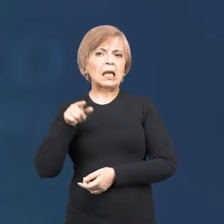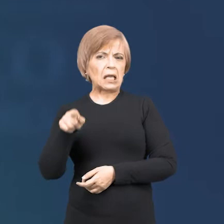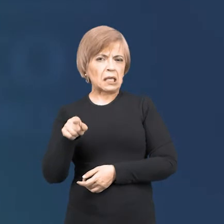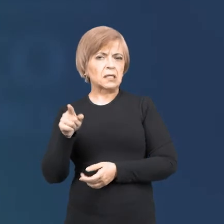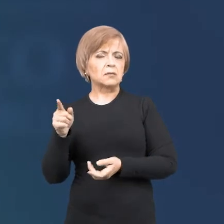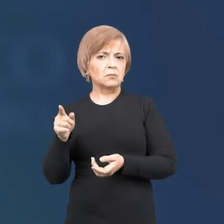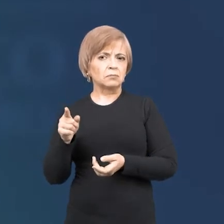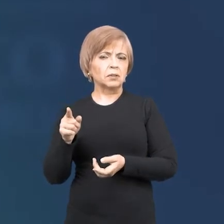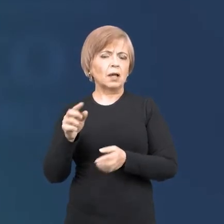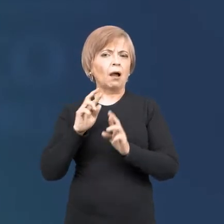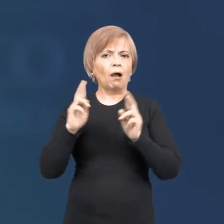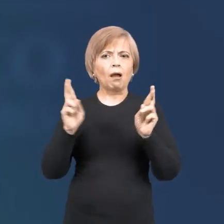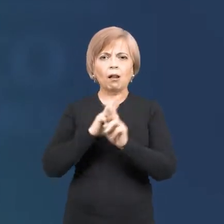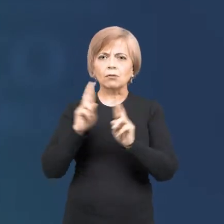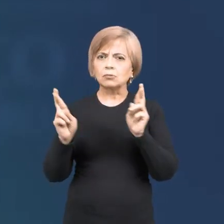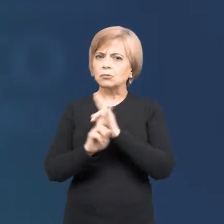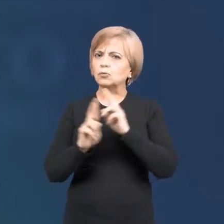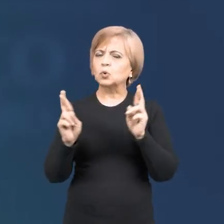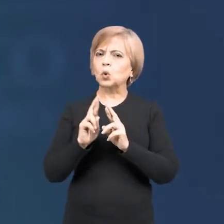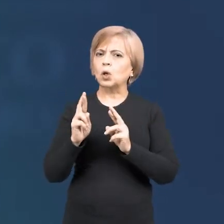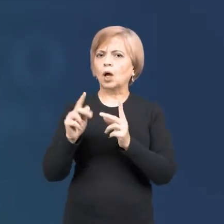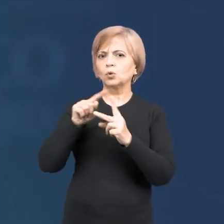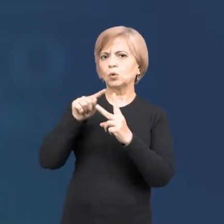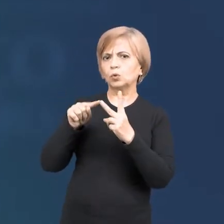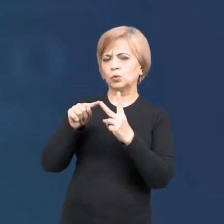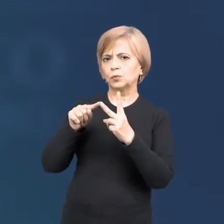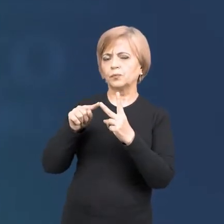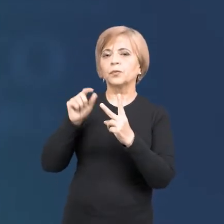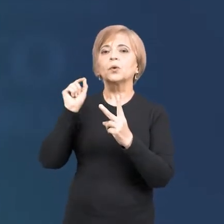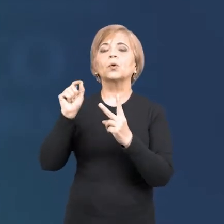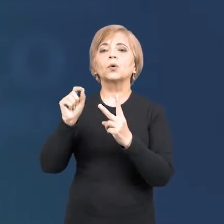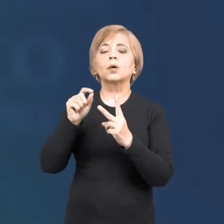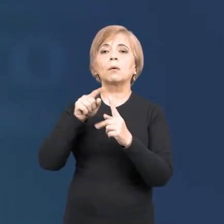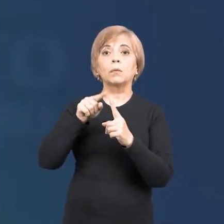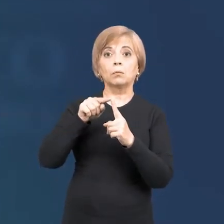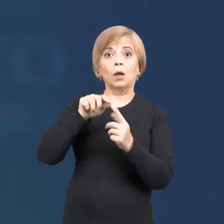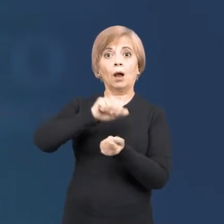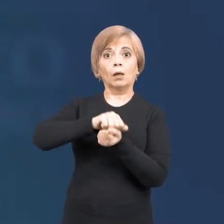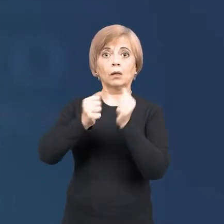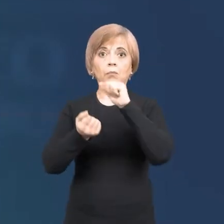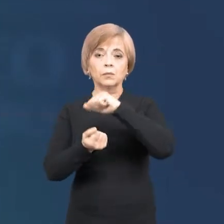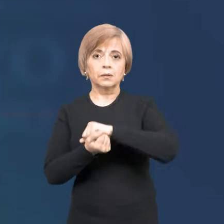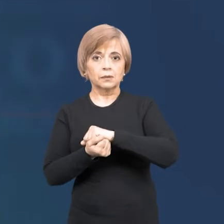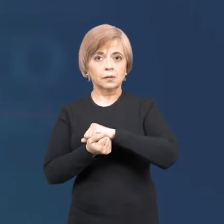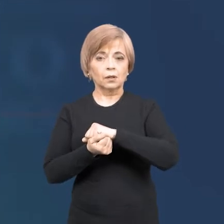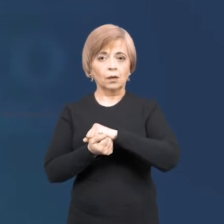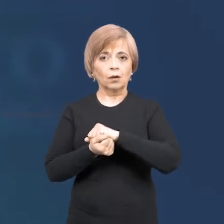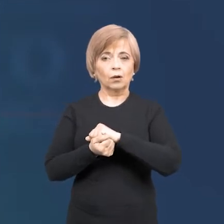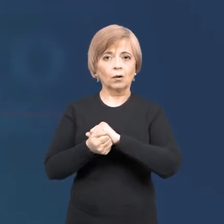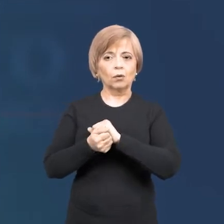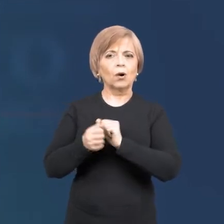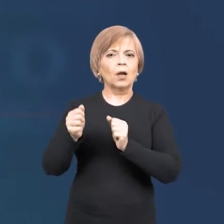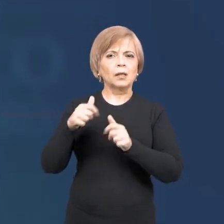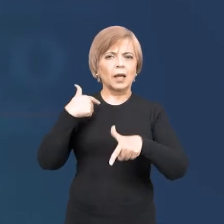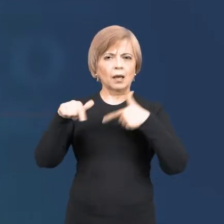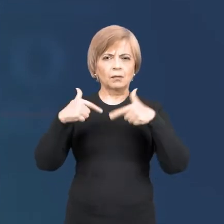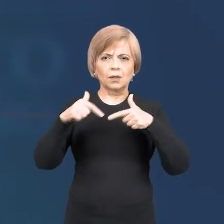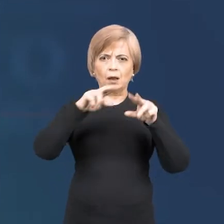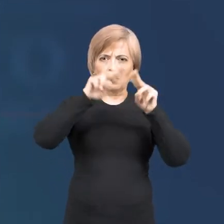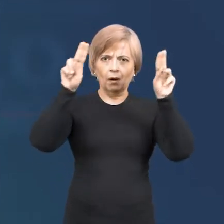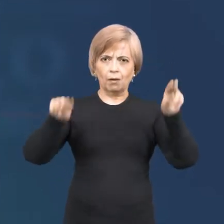ponto está muito relacionado a dois fatores, né? A primeira, a capacidade de adaptação dos órgãos e das pessoas à